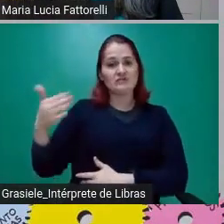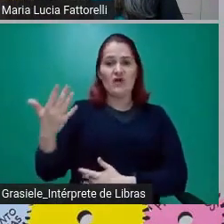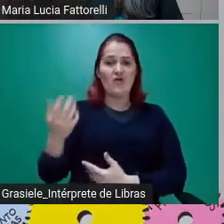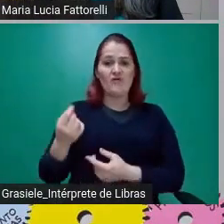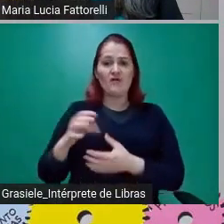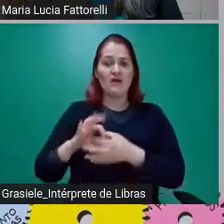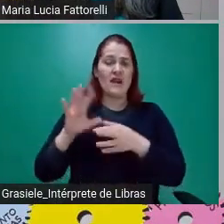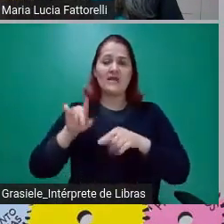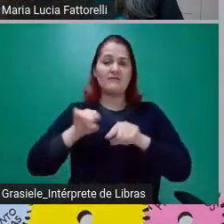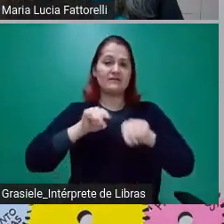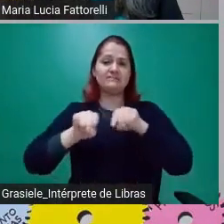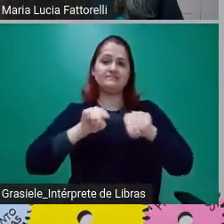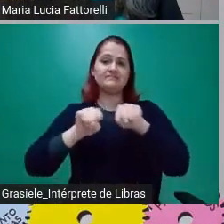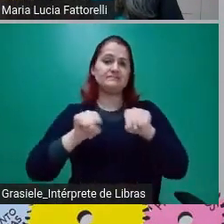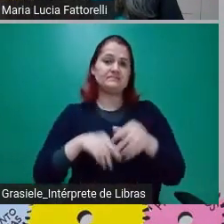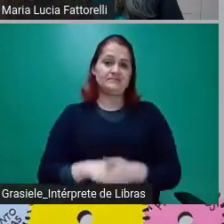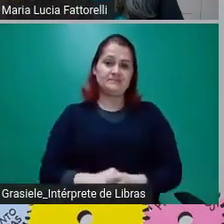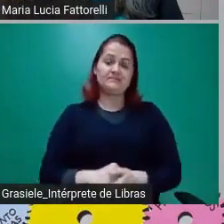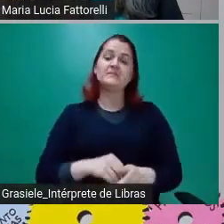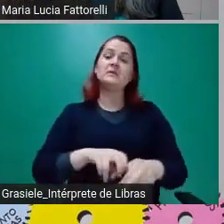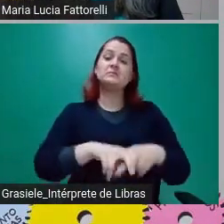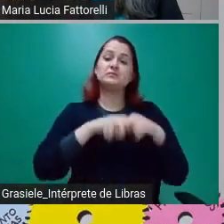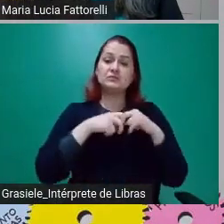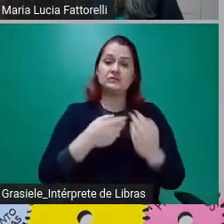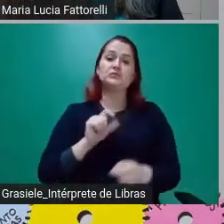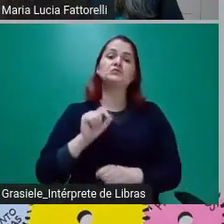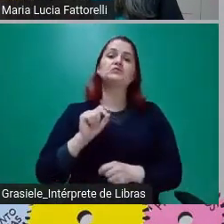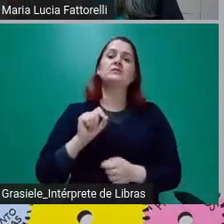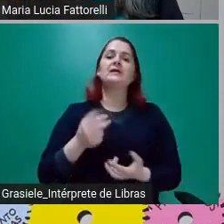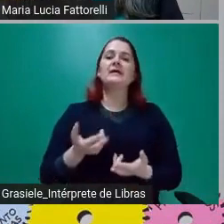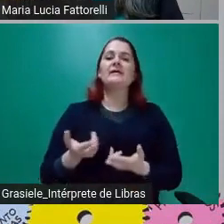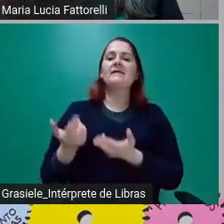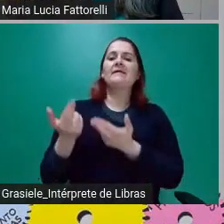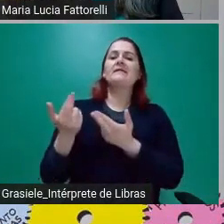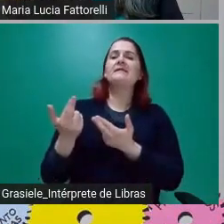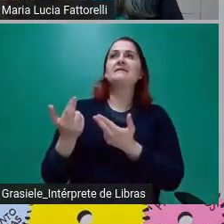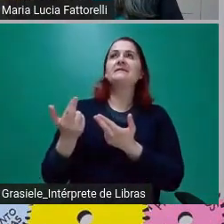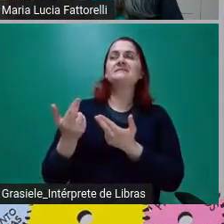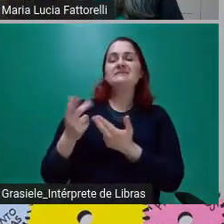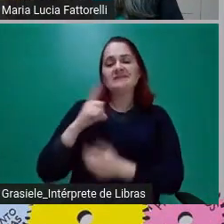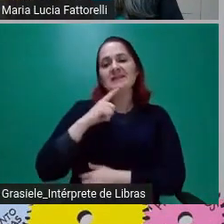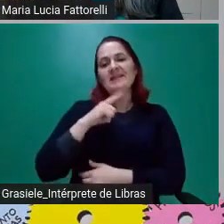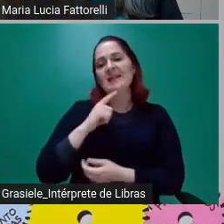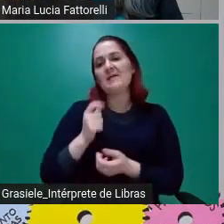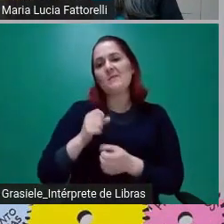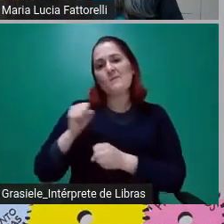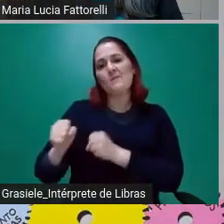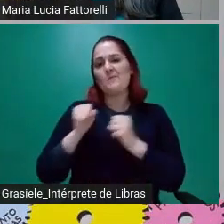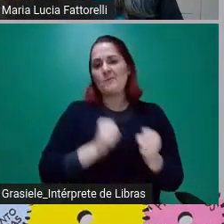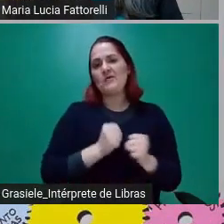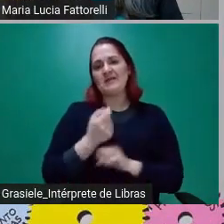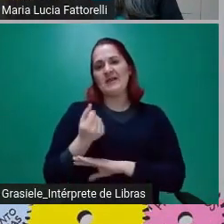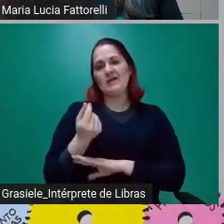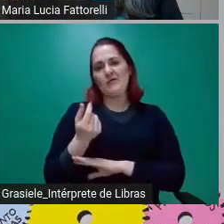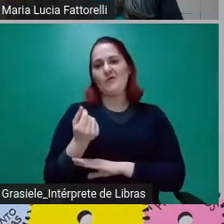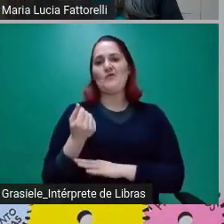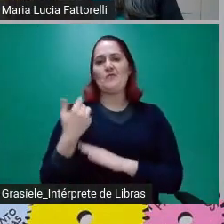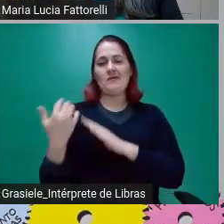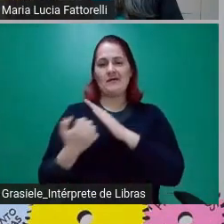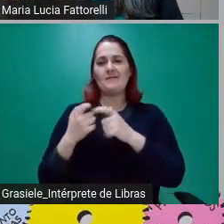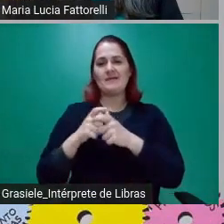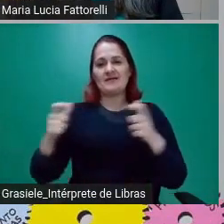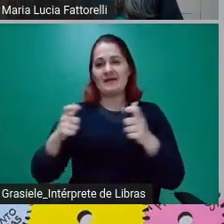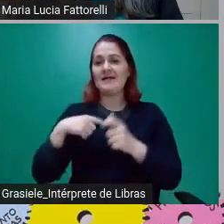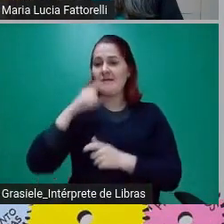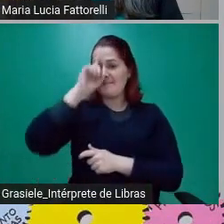domina todos esses meios também domina do ponto de vista ideológico e político. E aí, essa